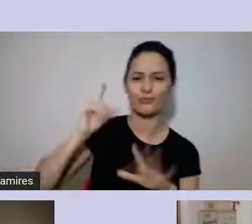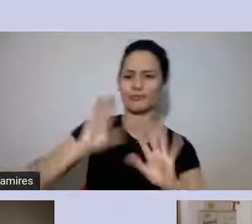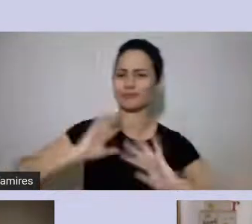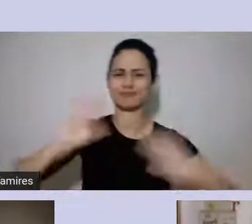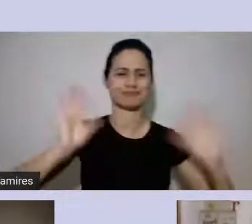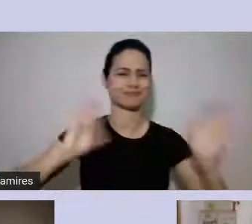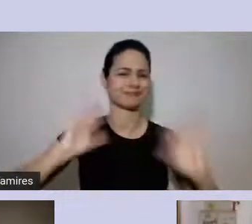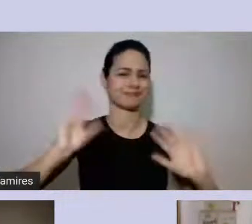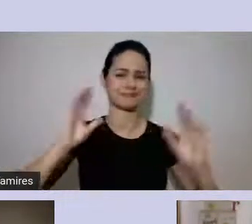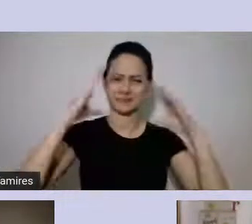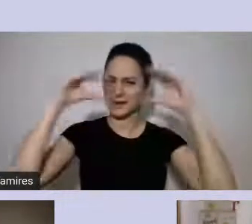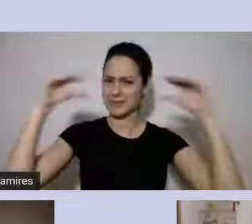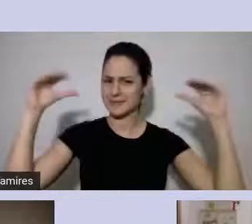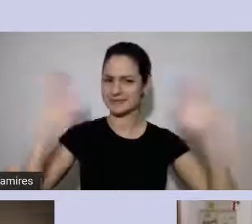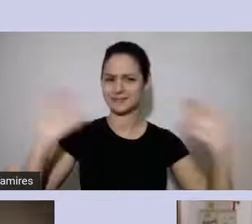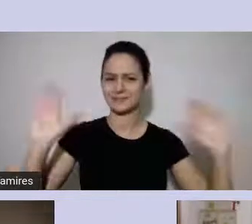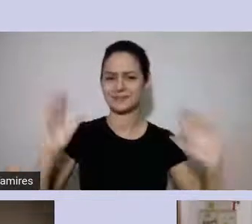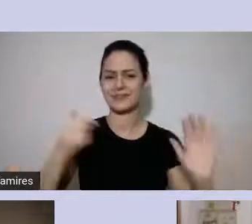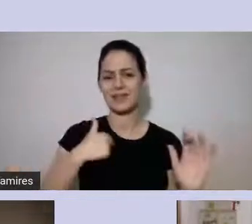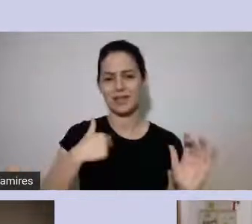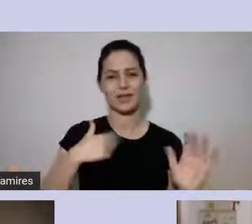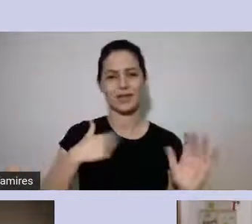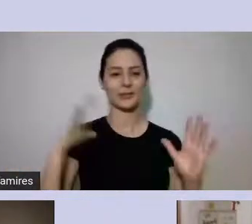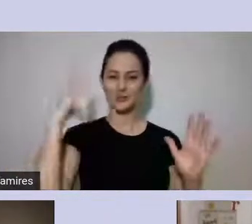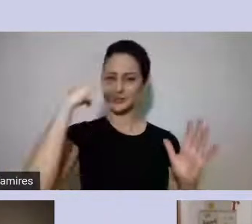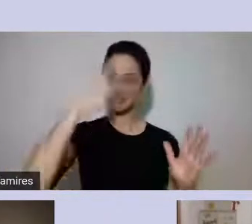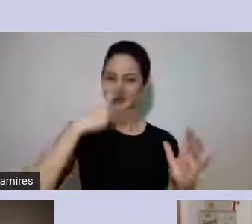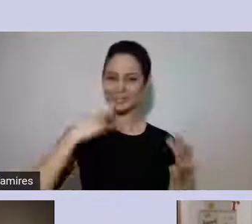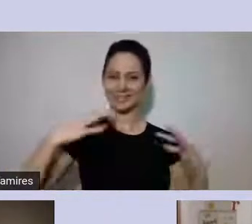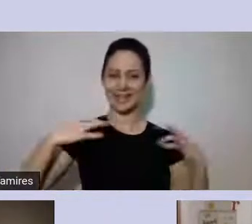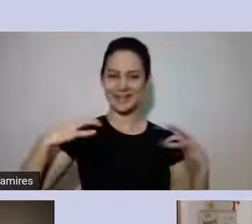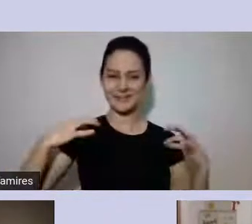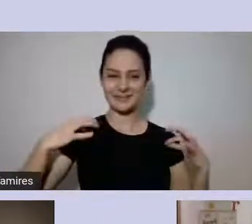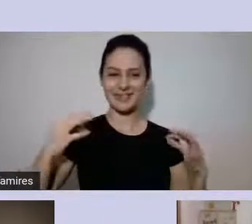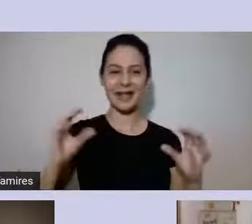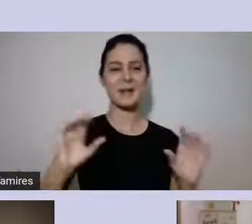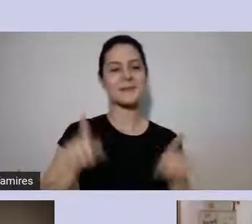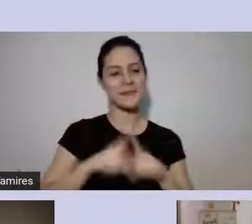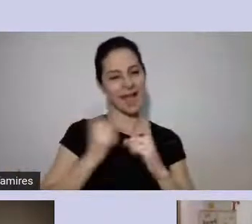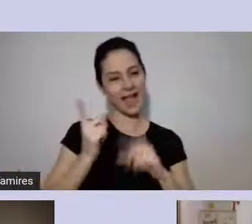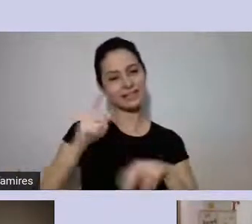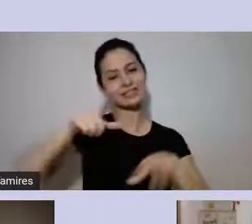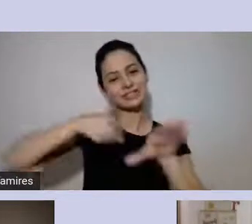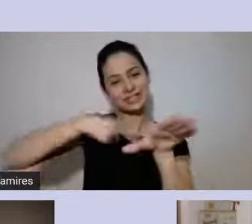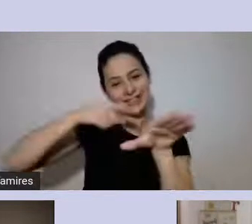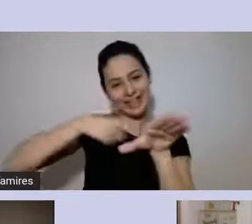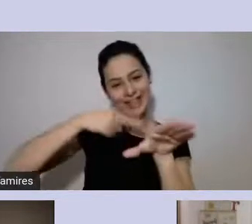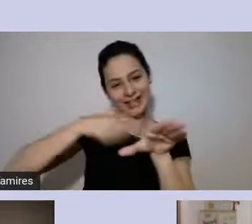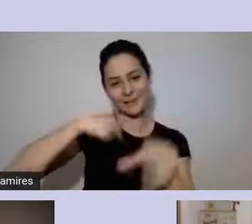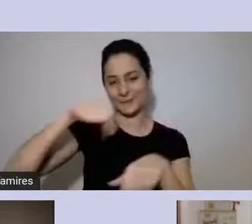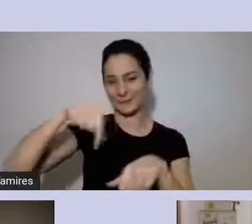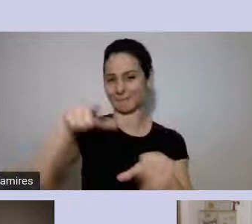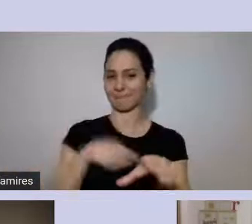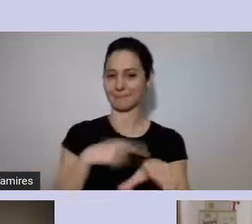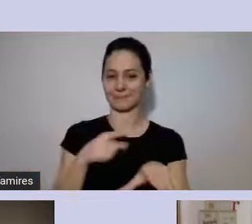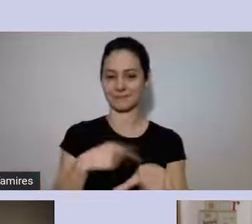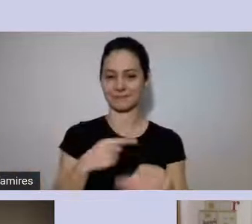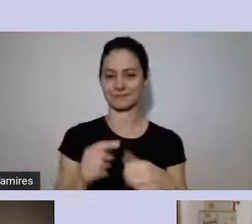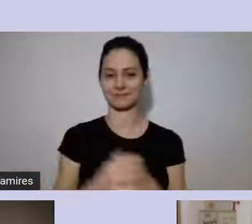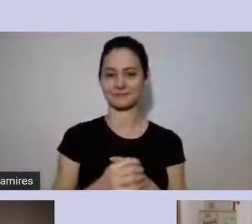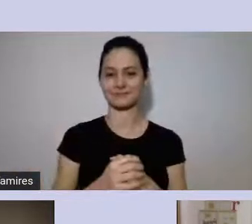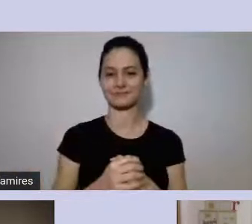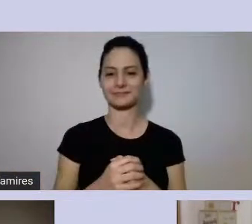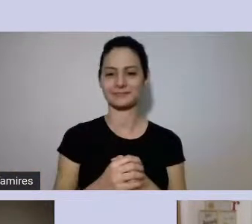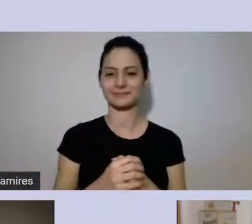barco. Eu aqui estou todo bonitão de camisa social, mas eu estou de chinela havaiana. Então, são